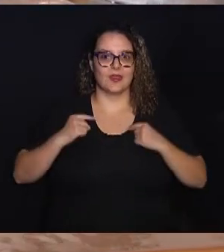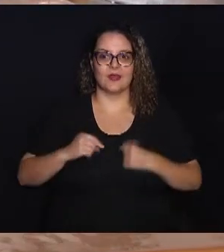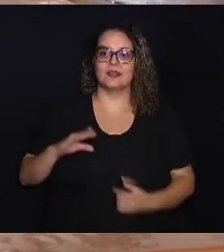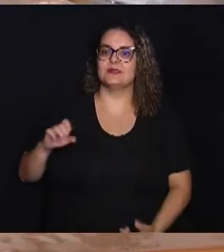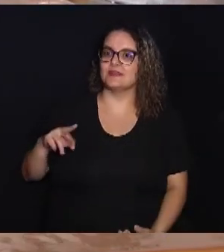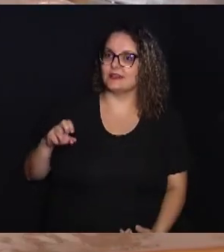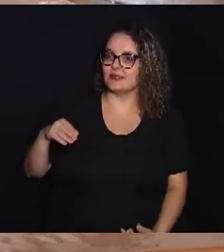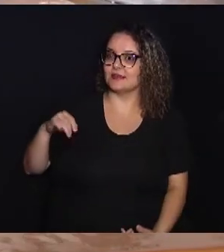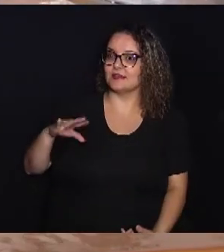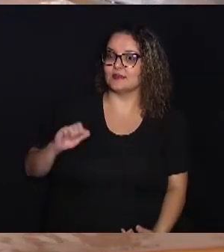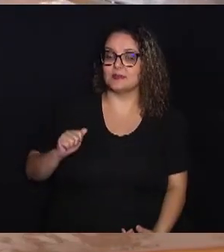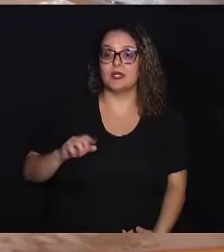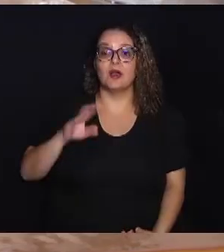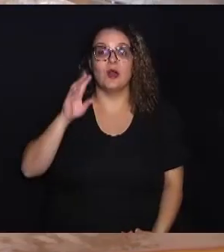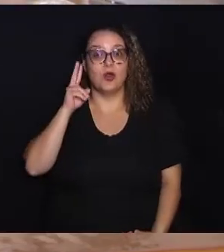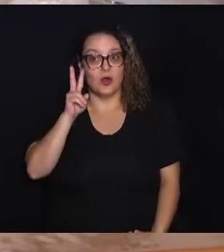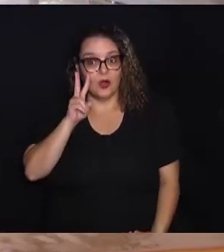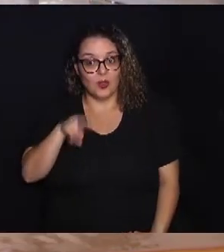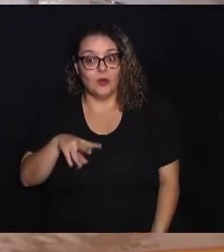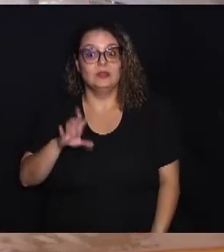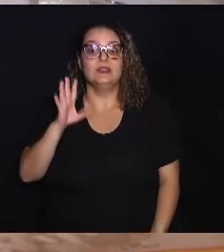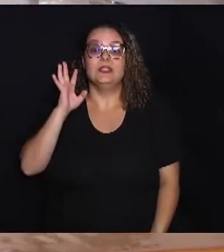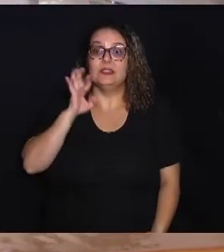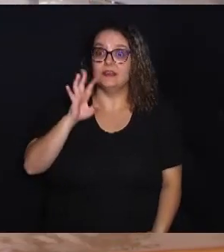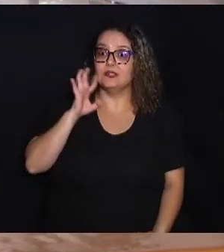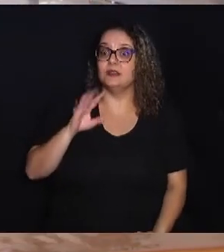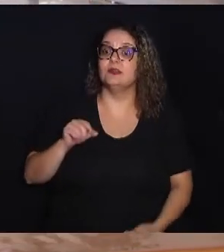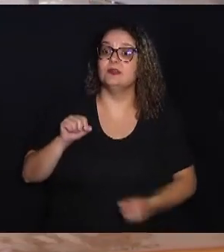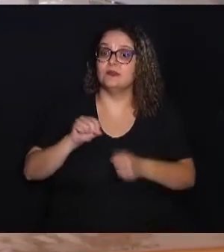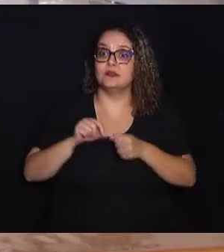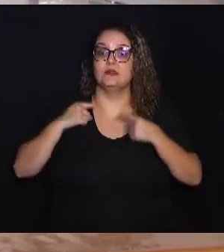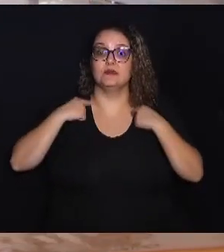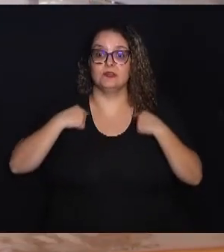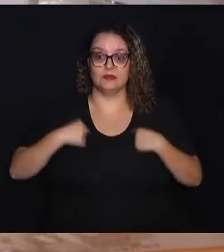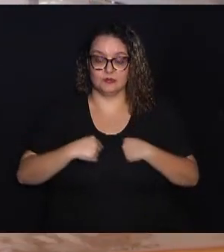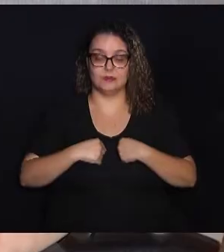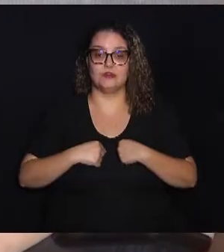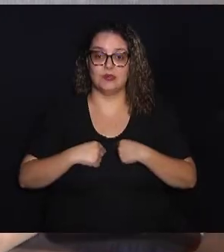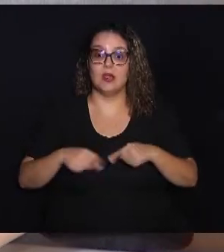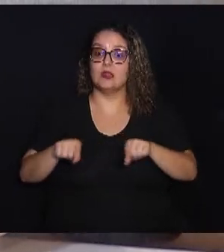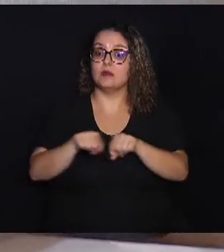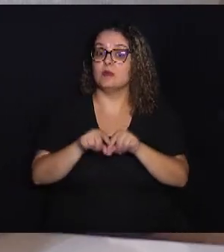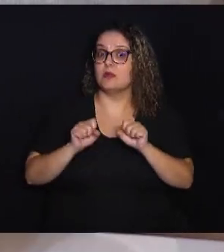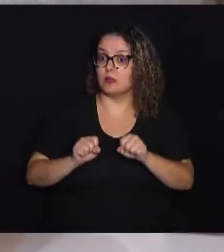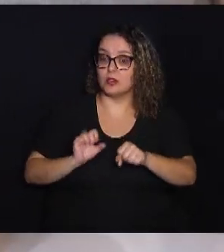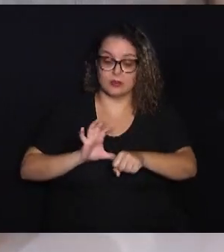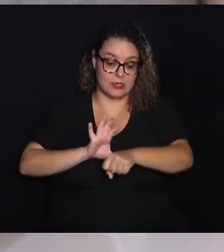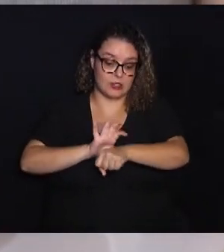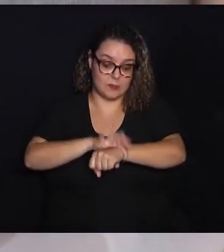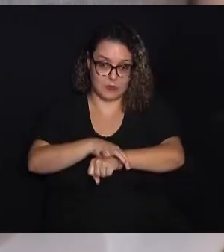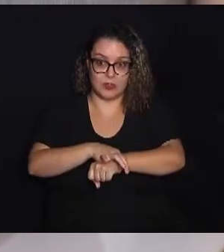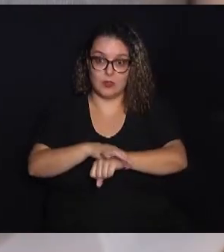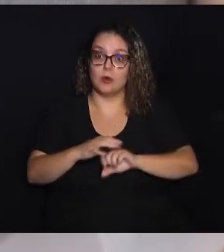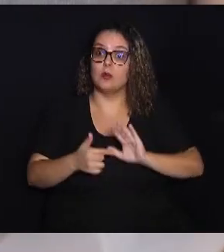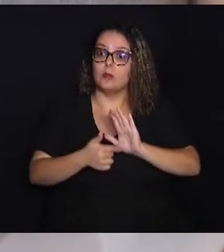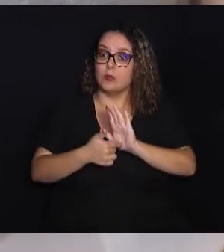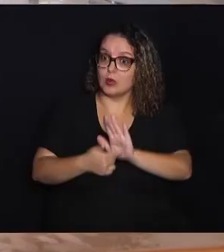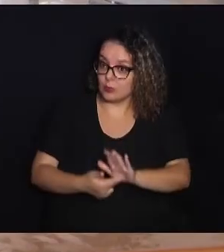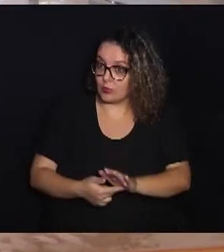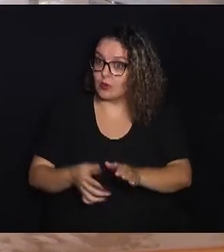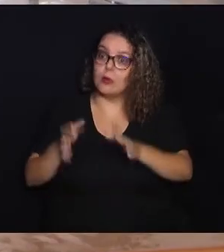aí facilita essa regulagem. Então eu vou deixar os fios aqui, ó,